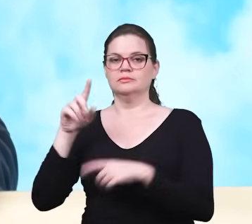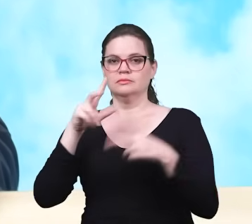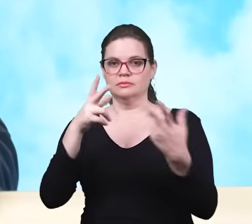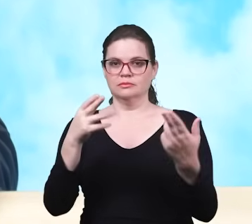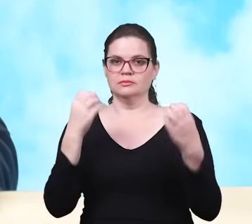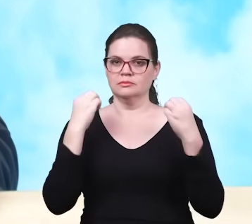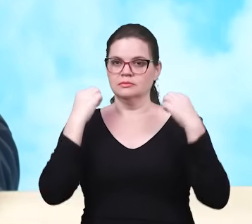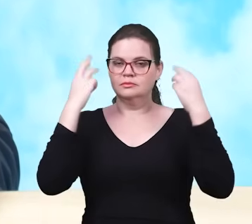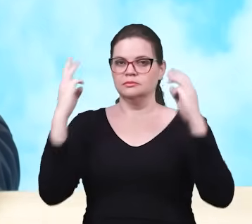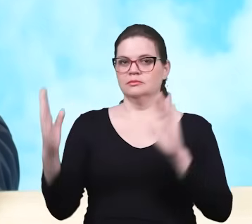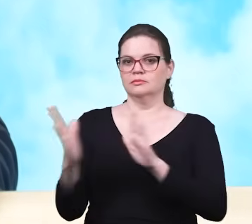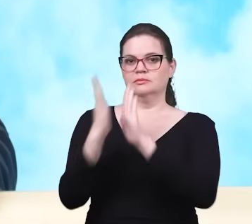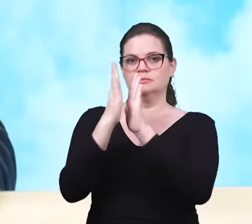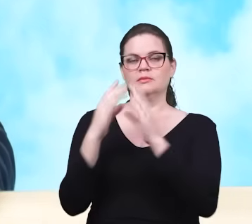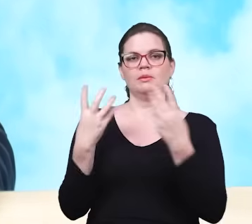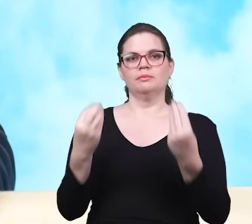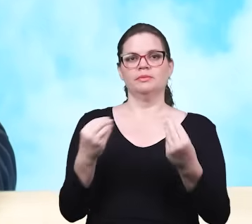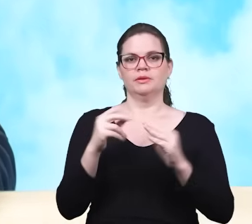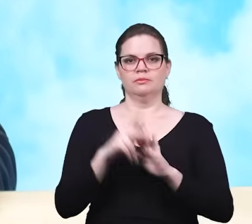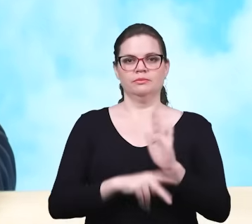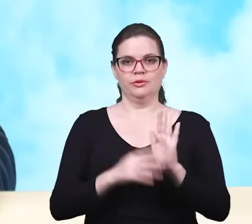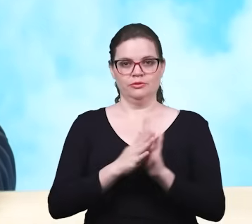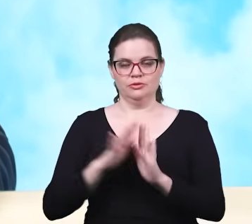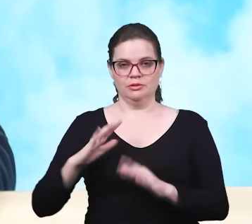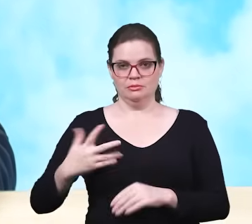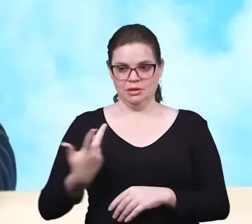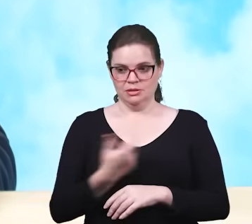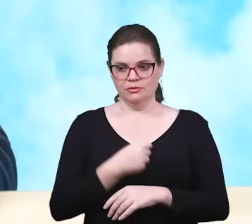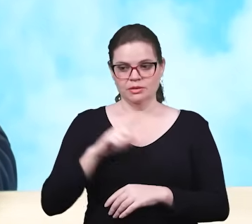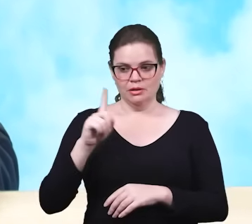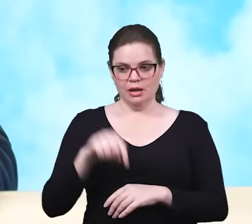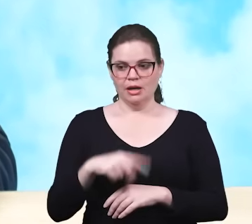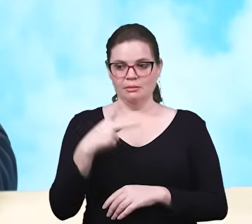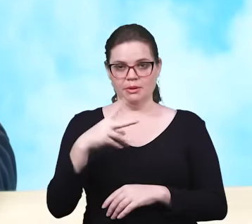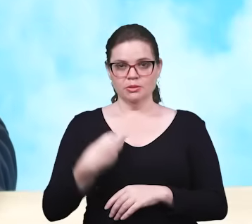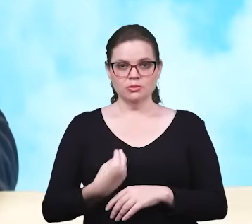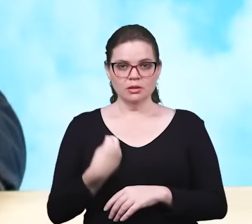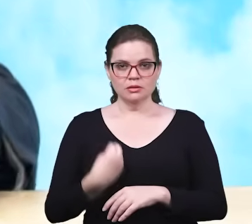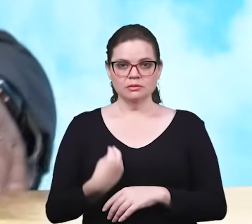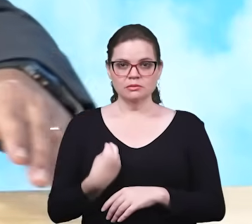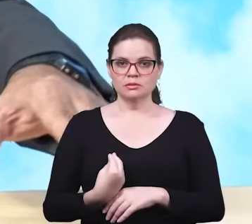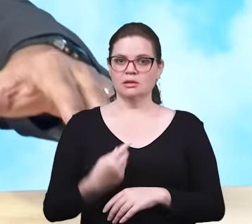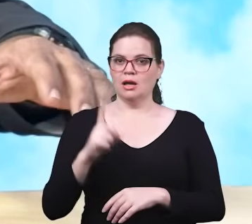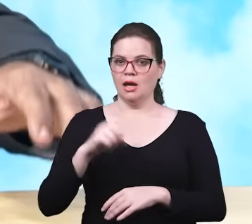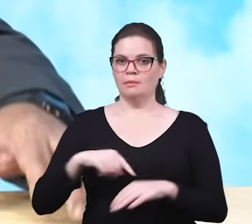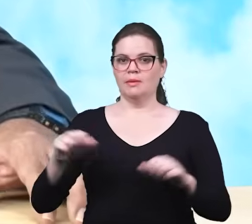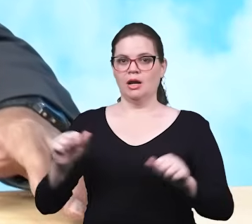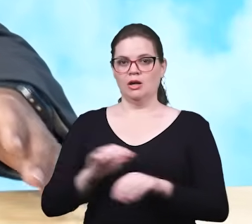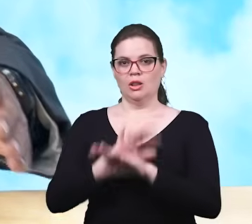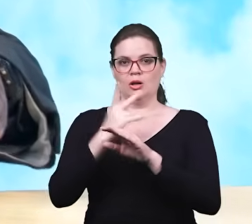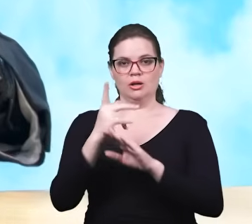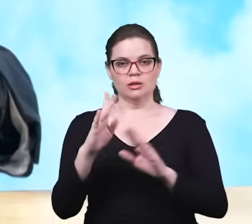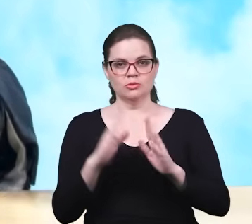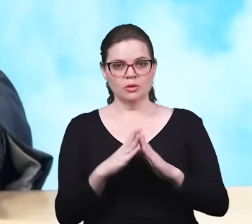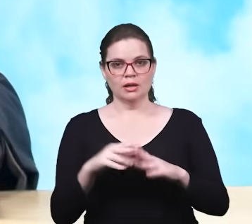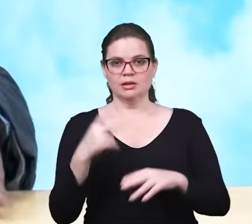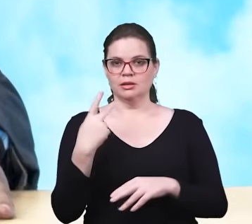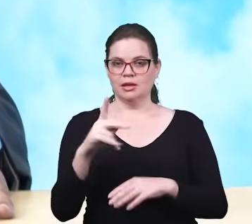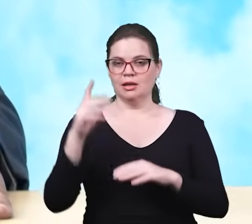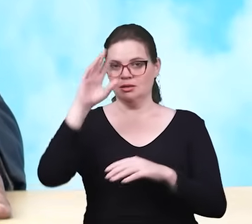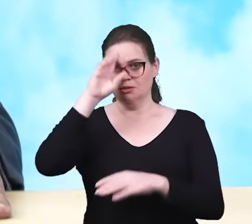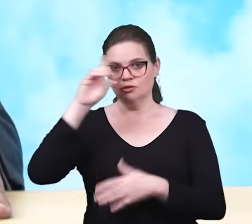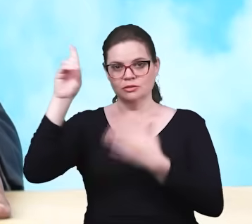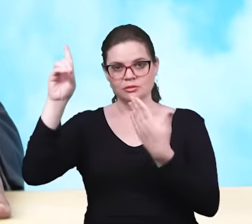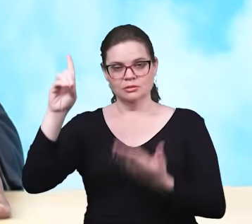Qual o projeto? É para a salvação que você está pedindo? É para a sua vida? É para a glória da sua casa? É para a glória da casa de